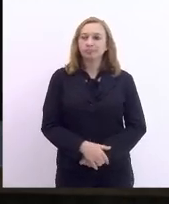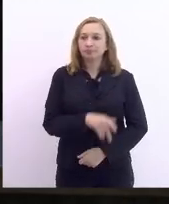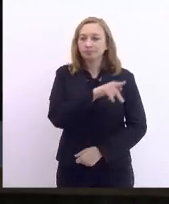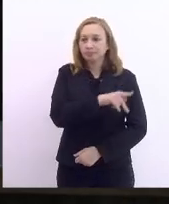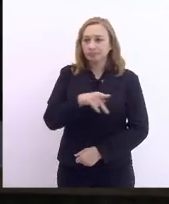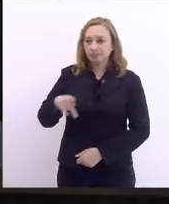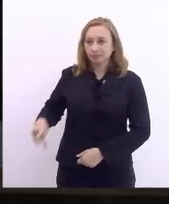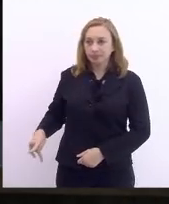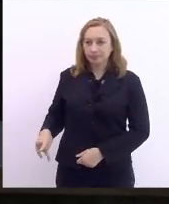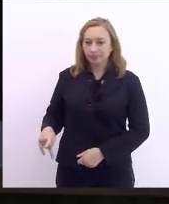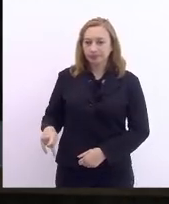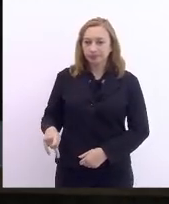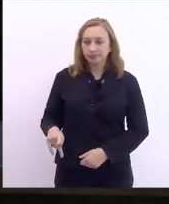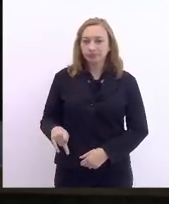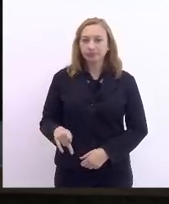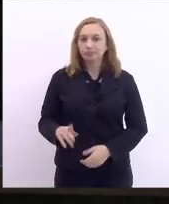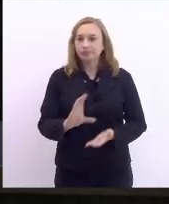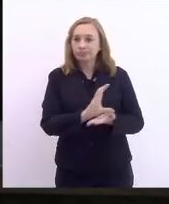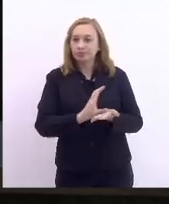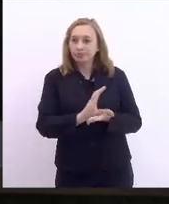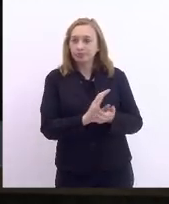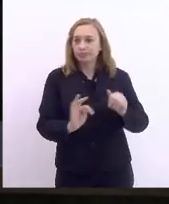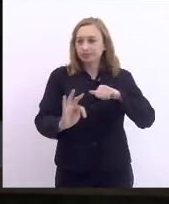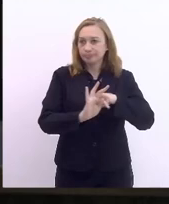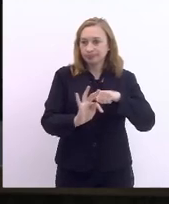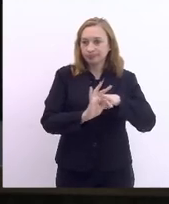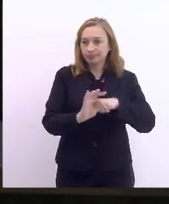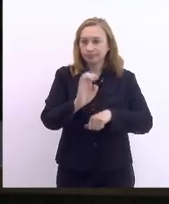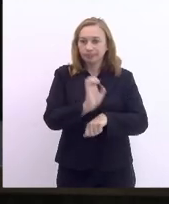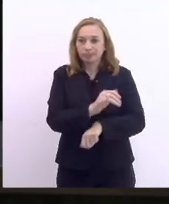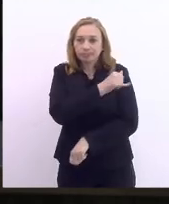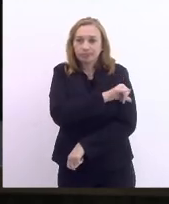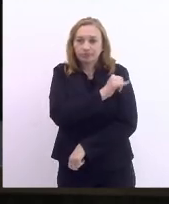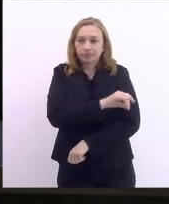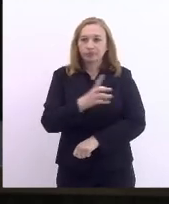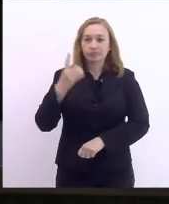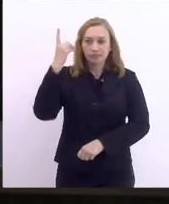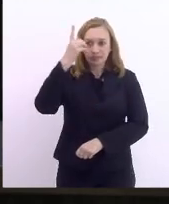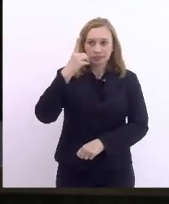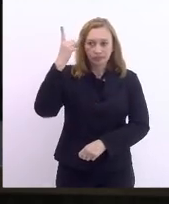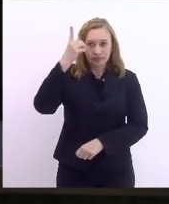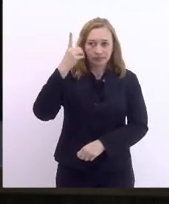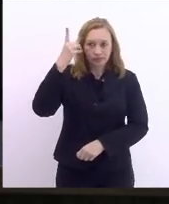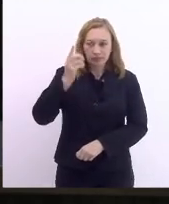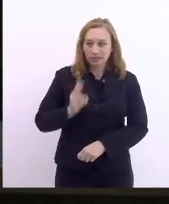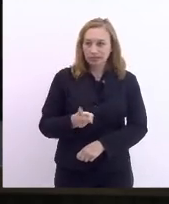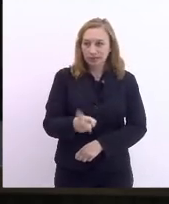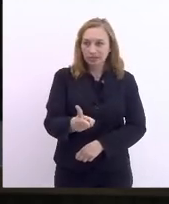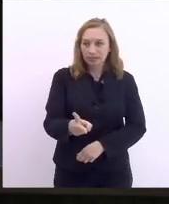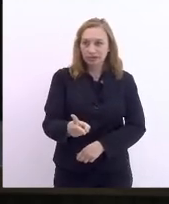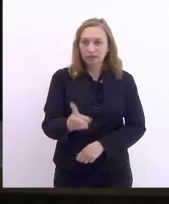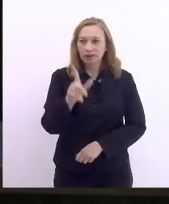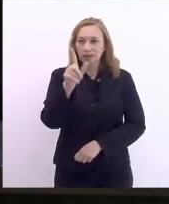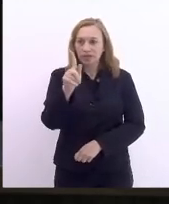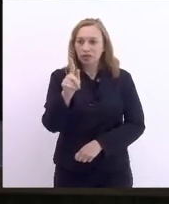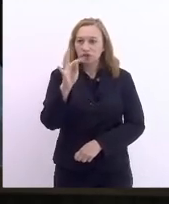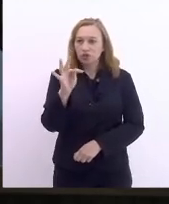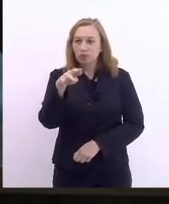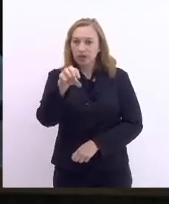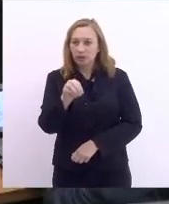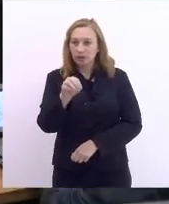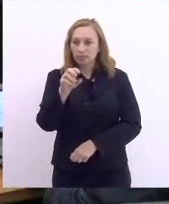eleito do Conselho Regional dos técnicos do chefe do Estado do Rio de Janeiro Deputado sempre Deputado Gilberto Palmares